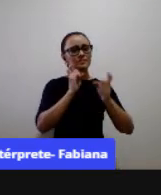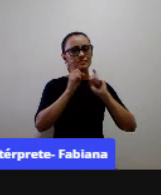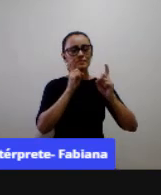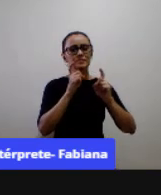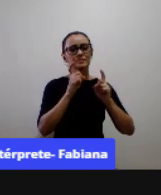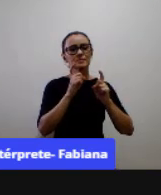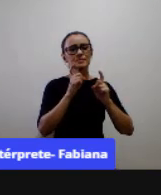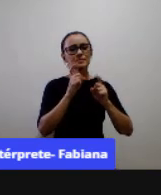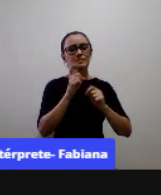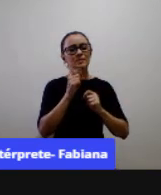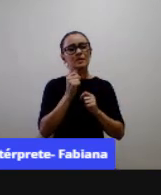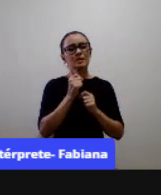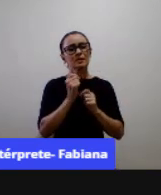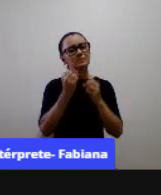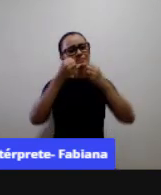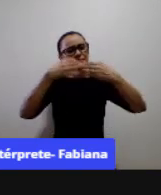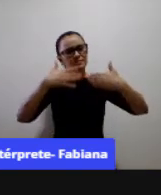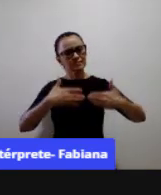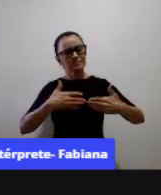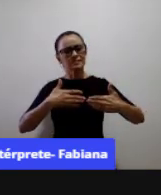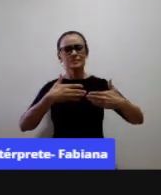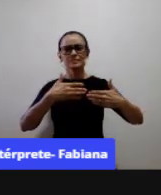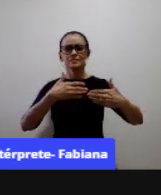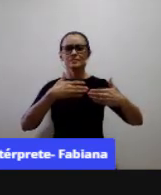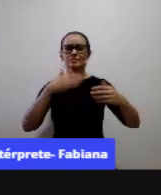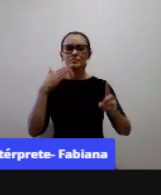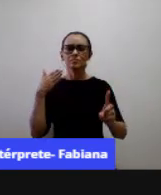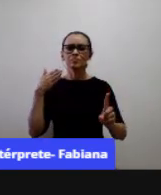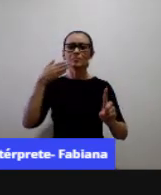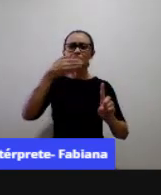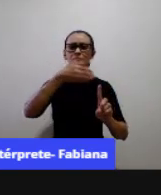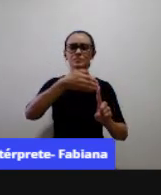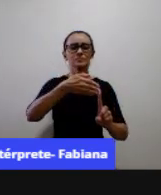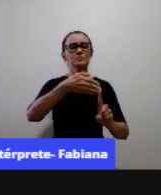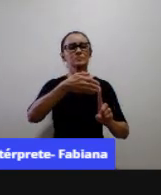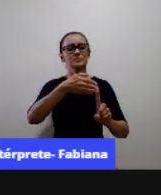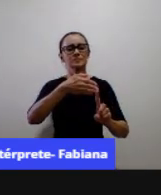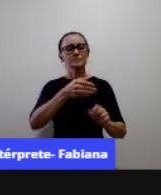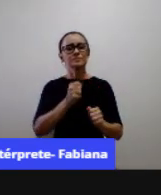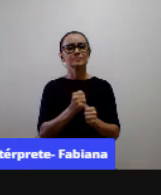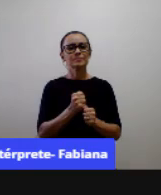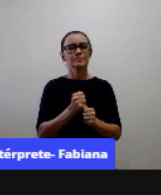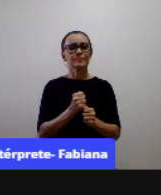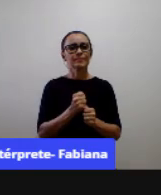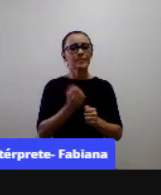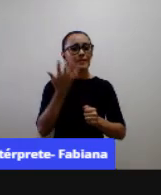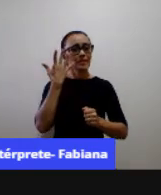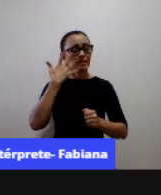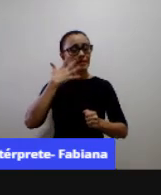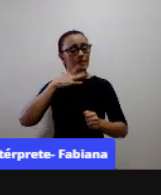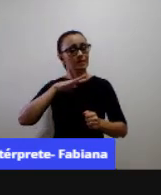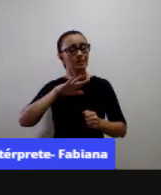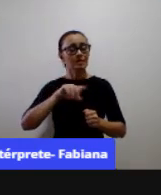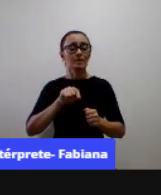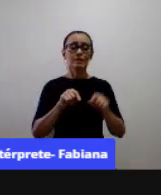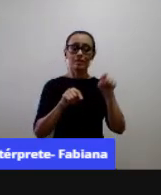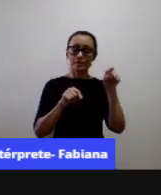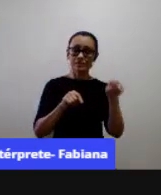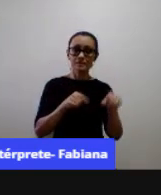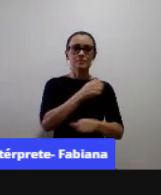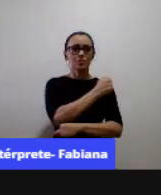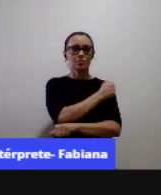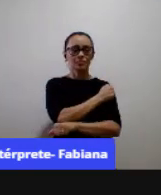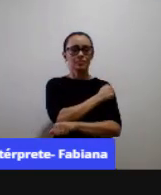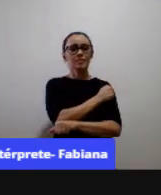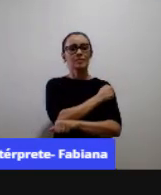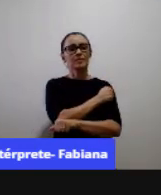a ser trabalhada, coloquem a situação de que aquela criança, ela é uma criança, ela é um aluno, mas ela